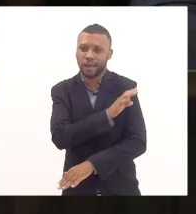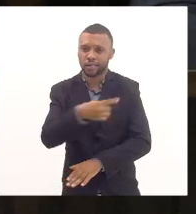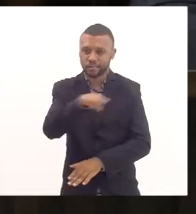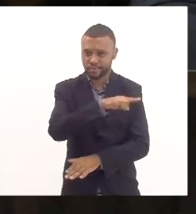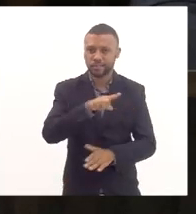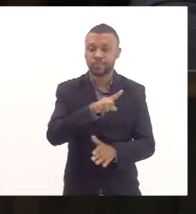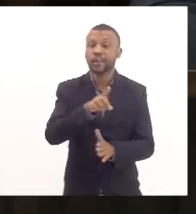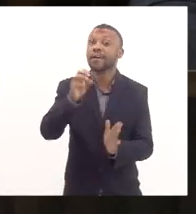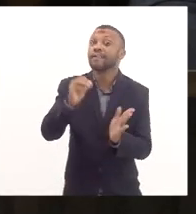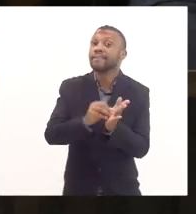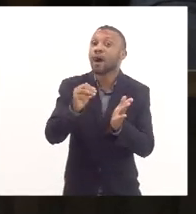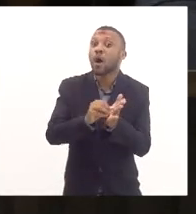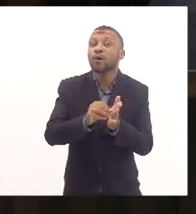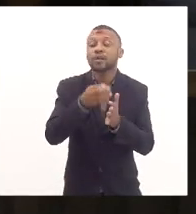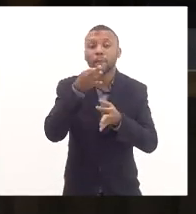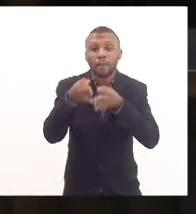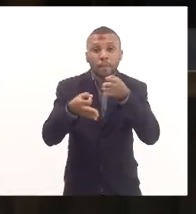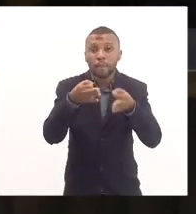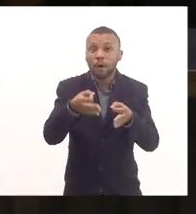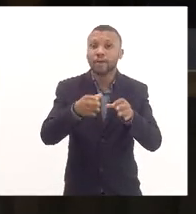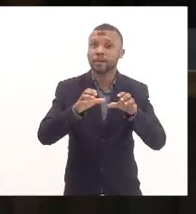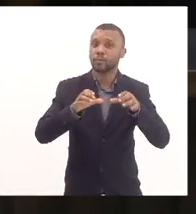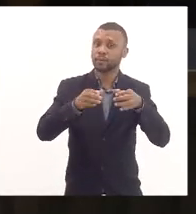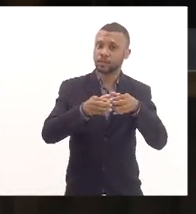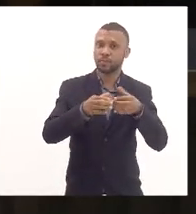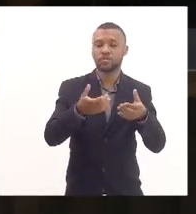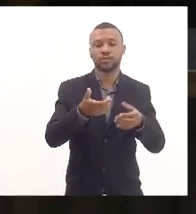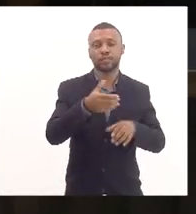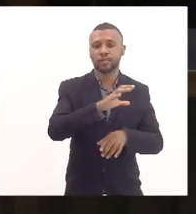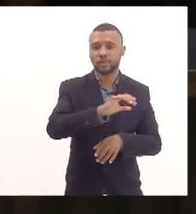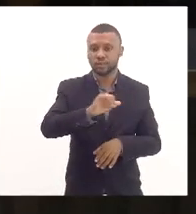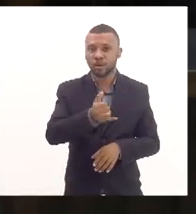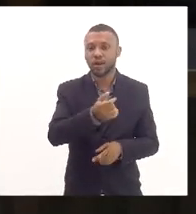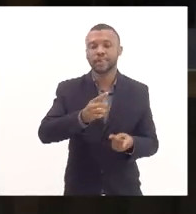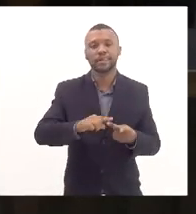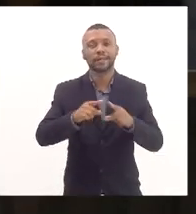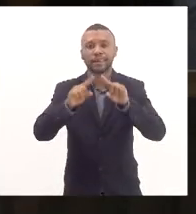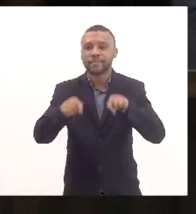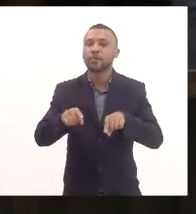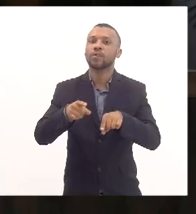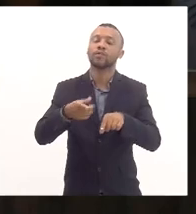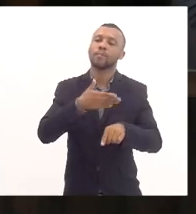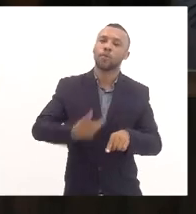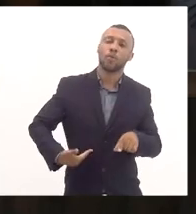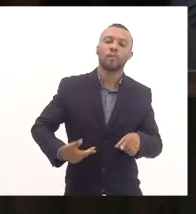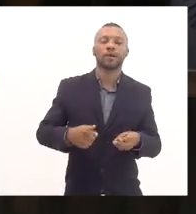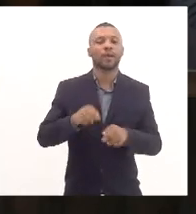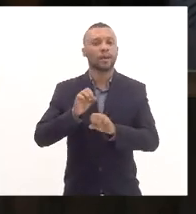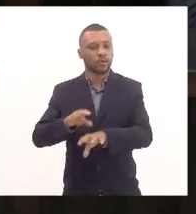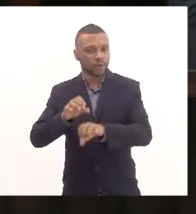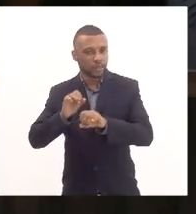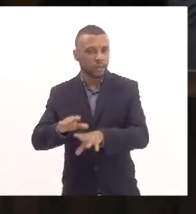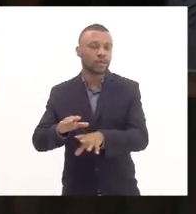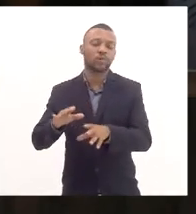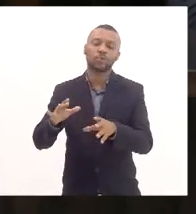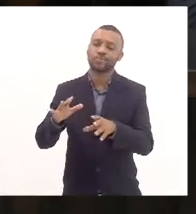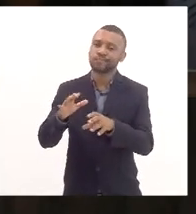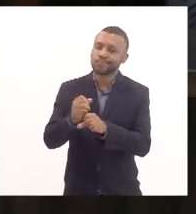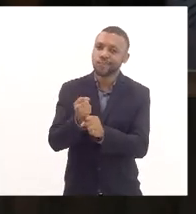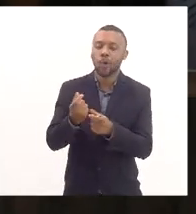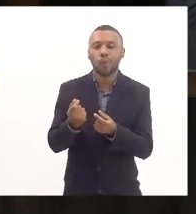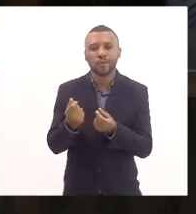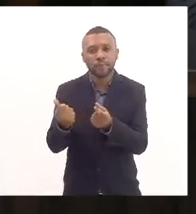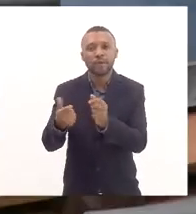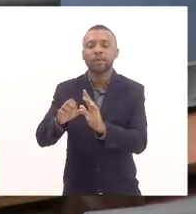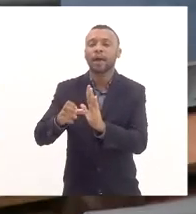pareceres das comissões de condição Justiça do servidor de pubg de Educação Ciência e Tecnologia e orçamento as emendas de Plenário